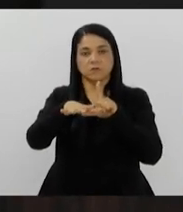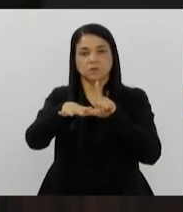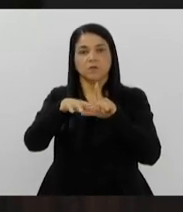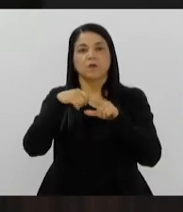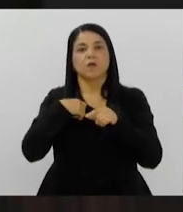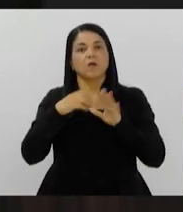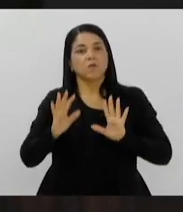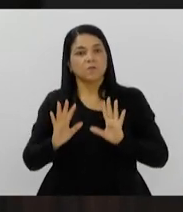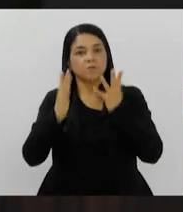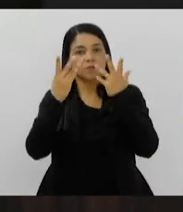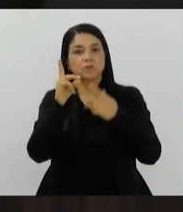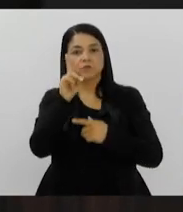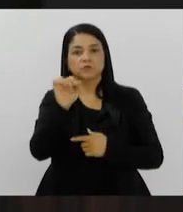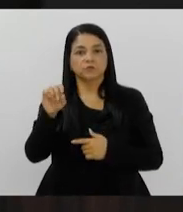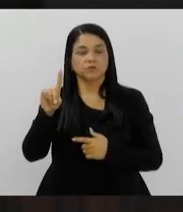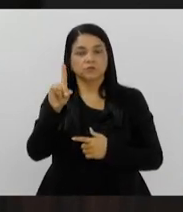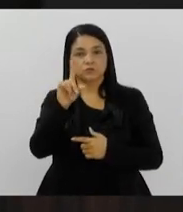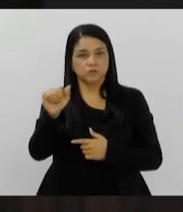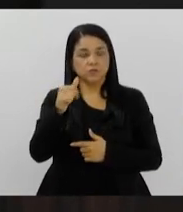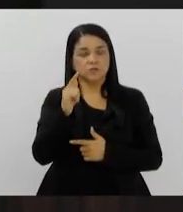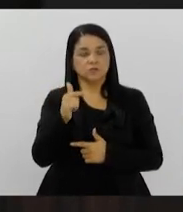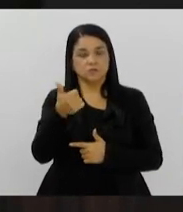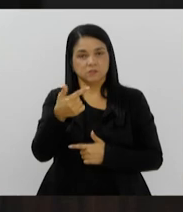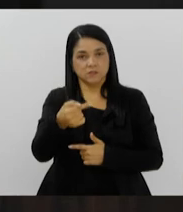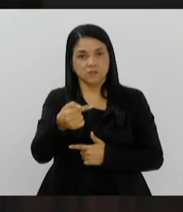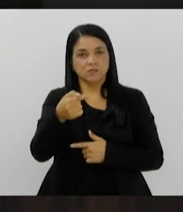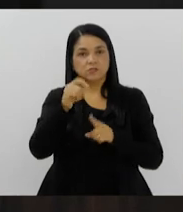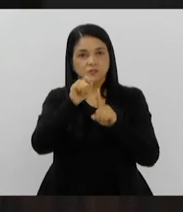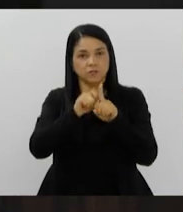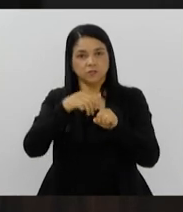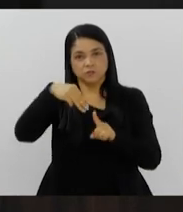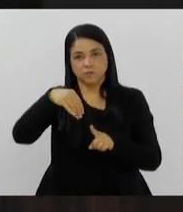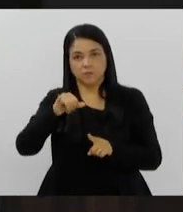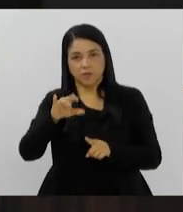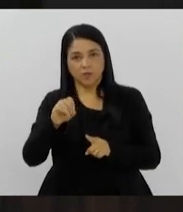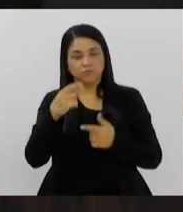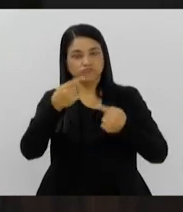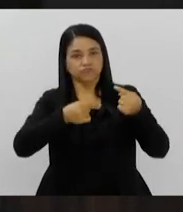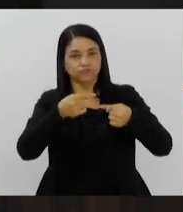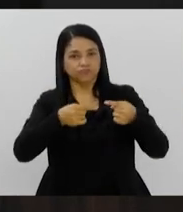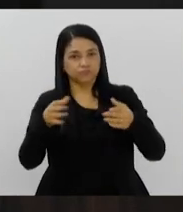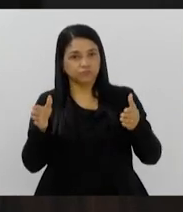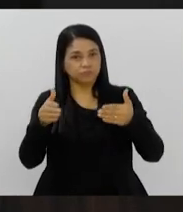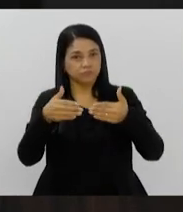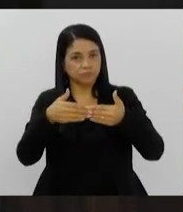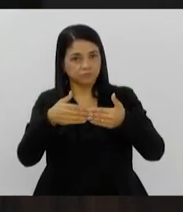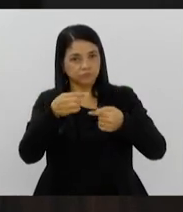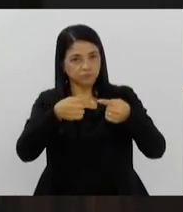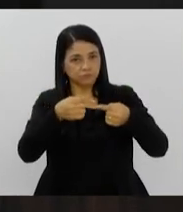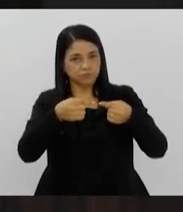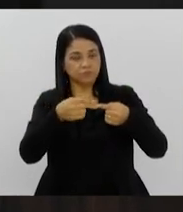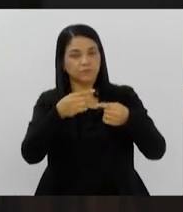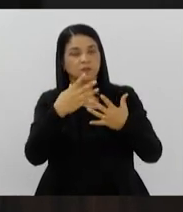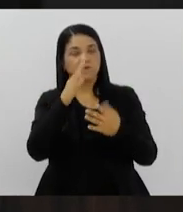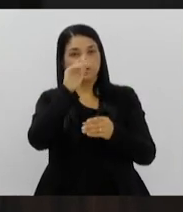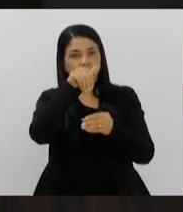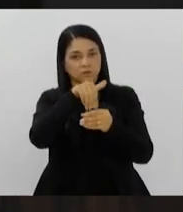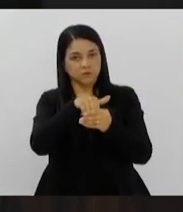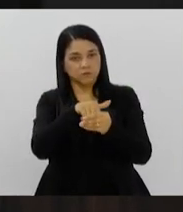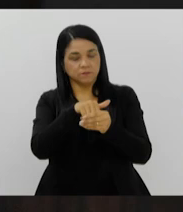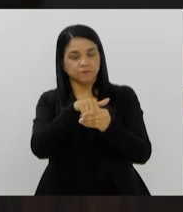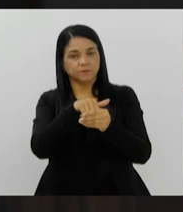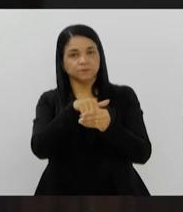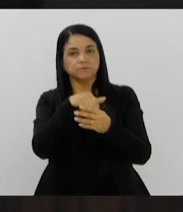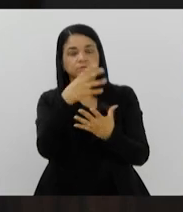ser comemorado no dia 17 de maio. Em discussão, não havendo quem queira discutir, encerrada a discussão. Em